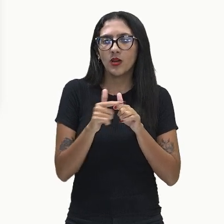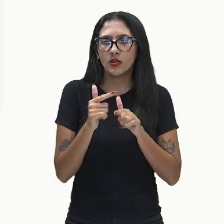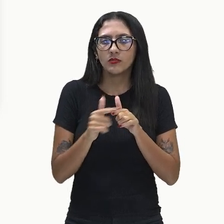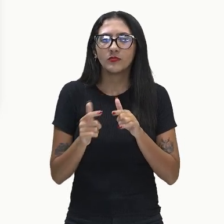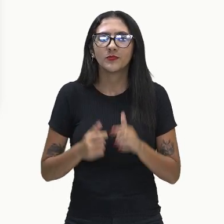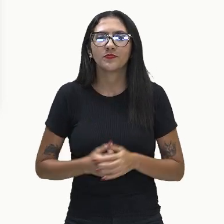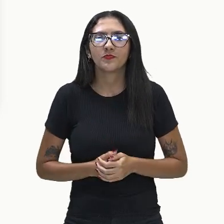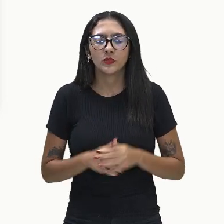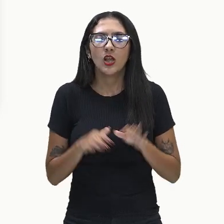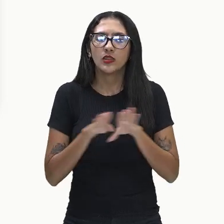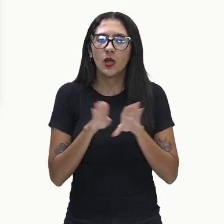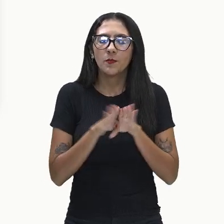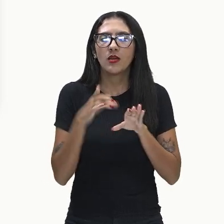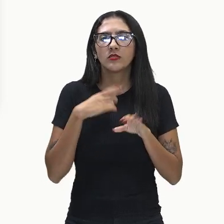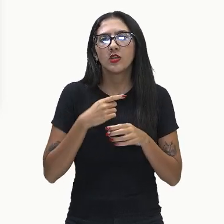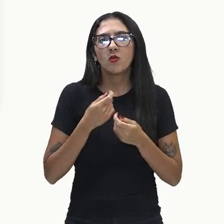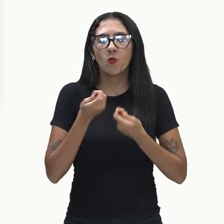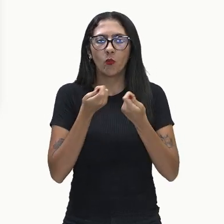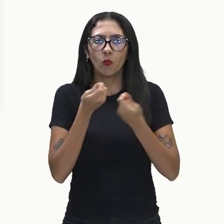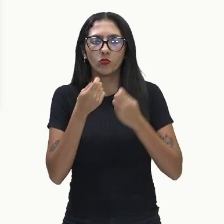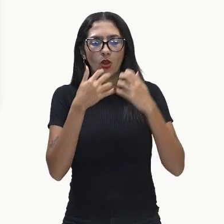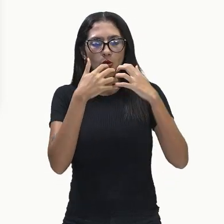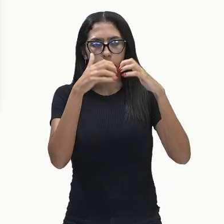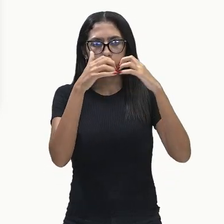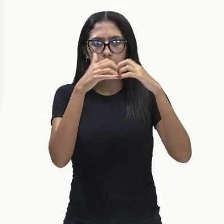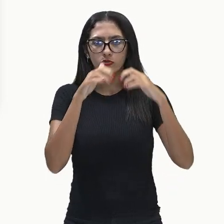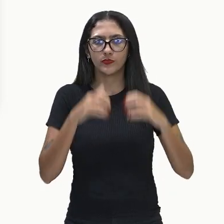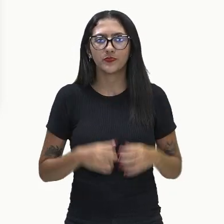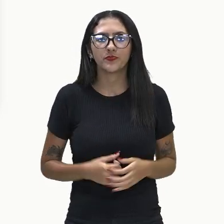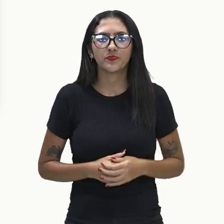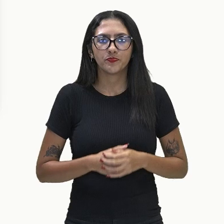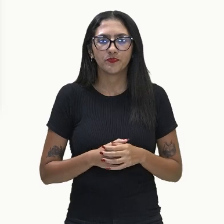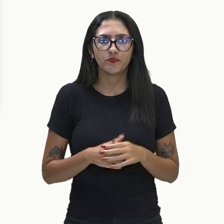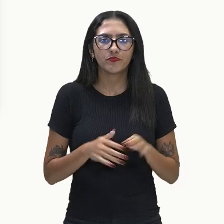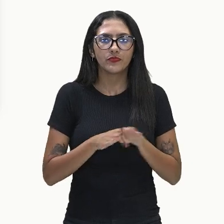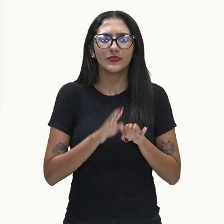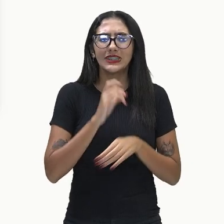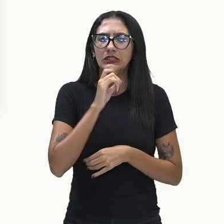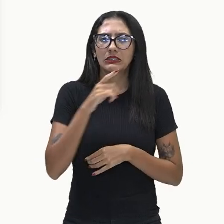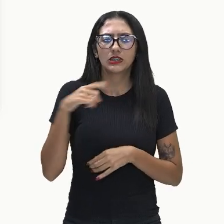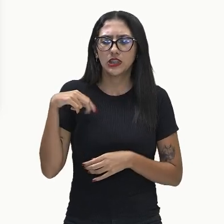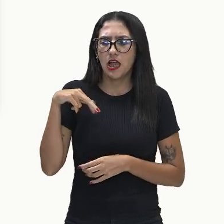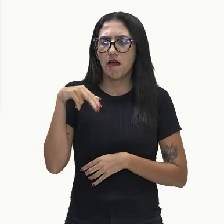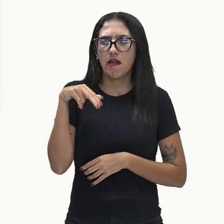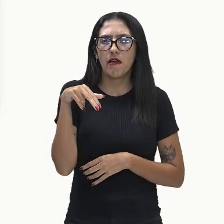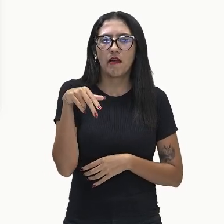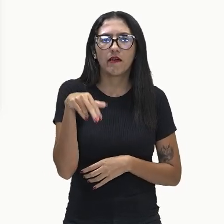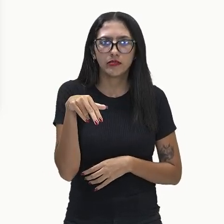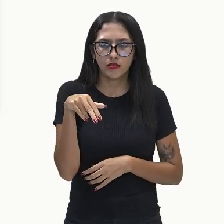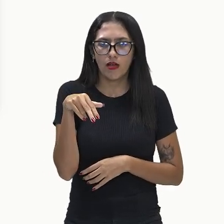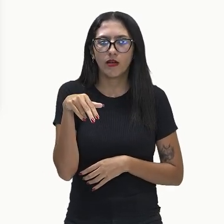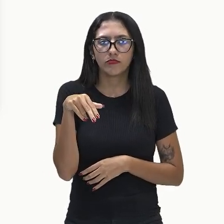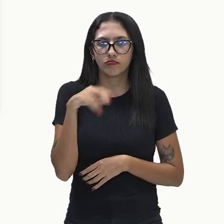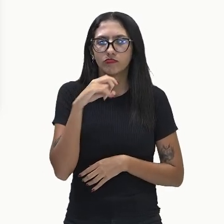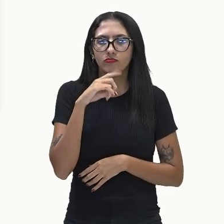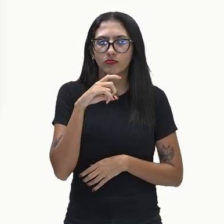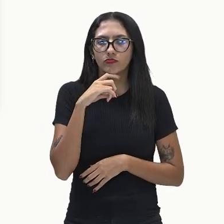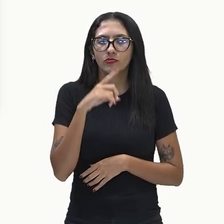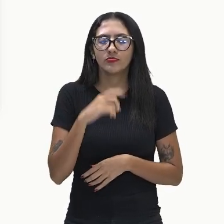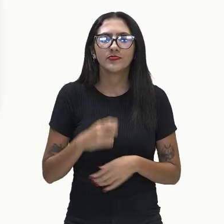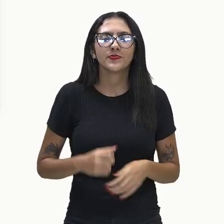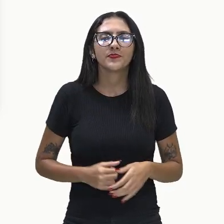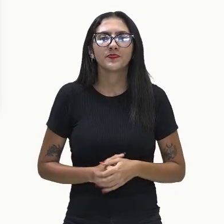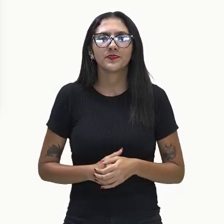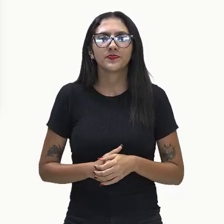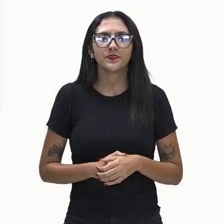é coordenado pelos músculos. Incapacidade de andar, e aqui